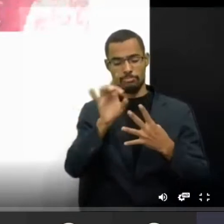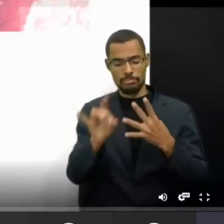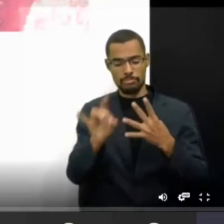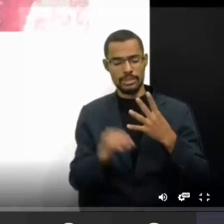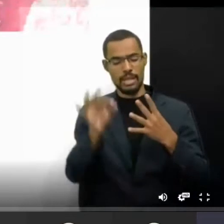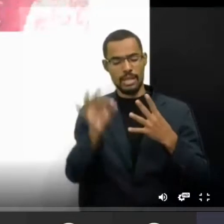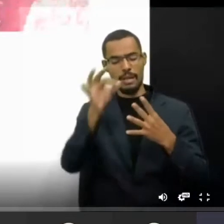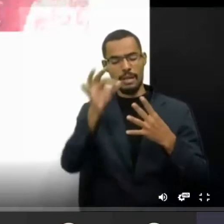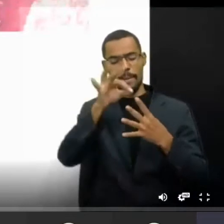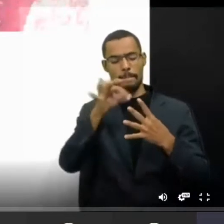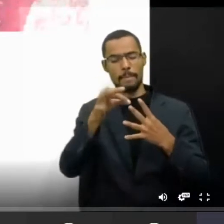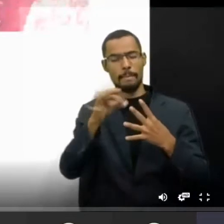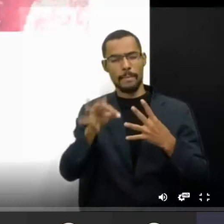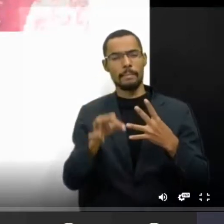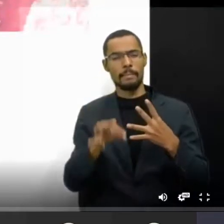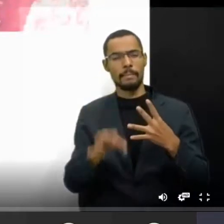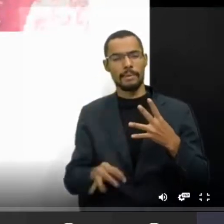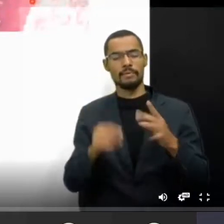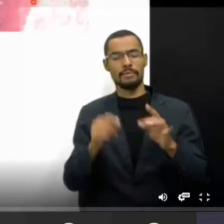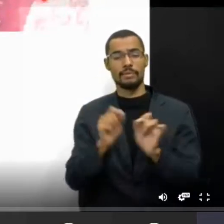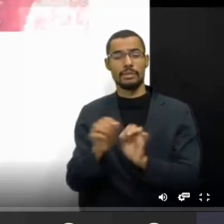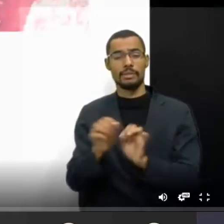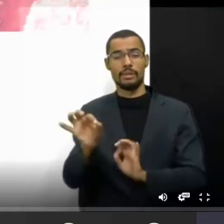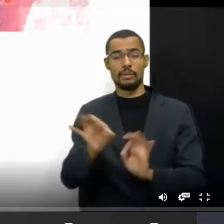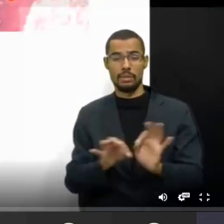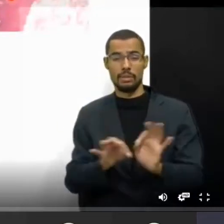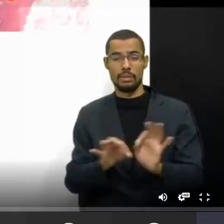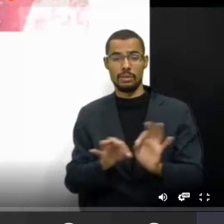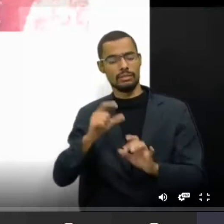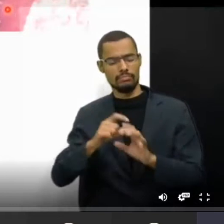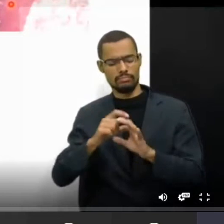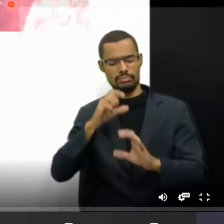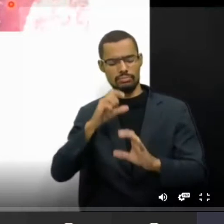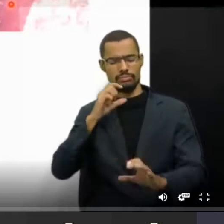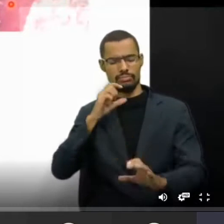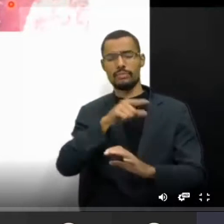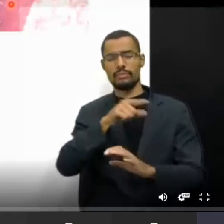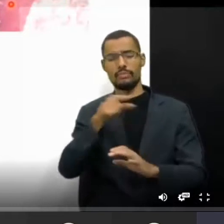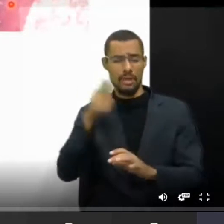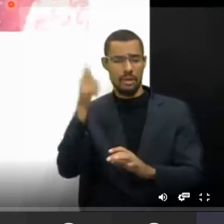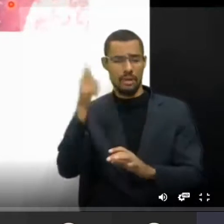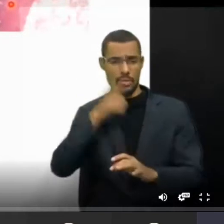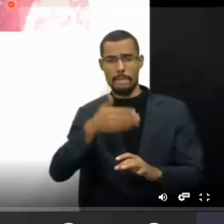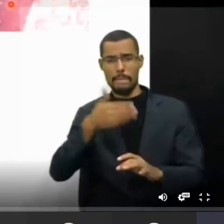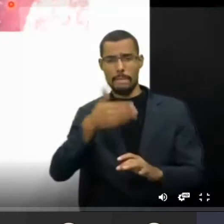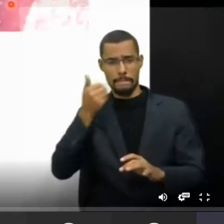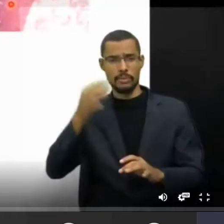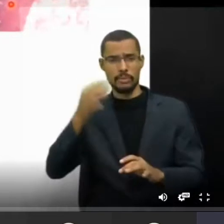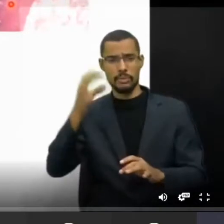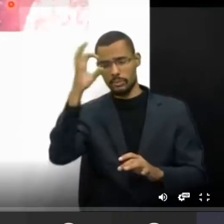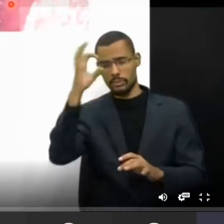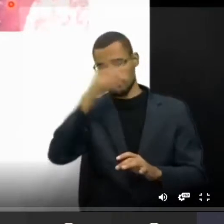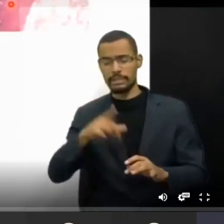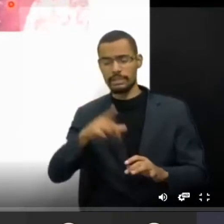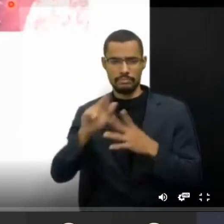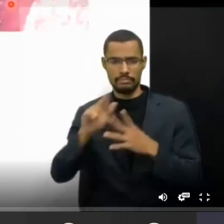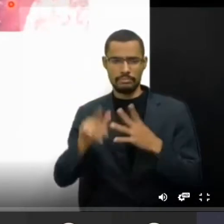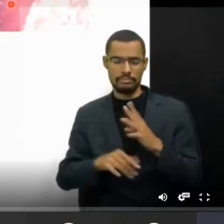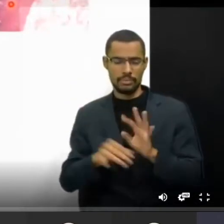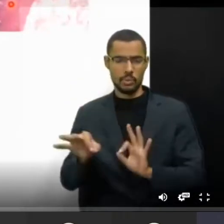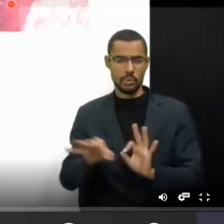vão esquematizar essas regiões e no maior aumento vocês vão conseguir definir melhor, então, essas células e